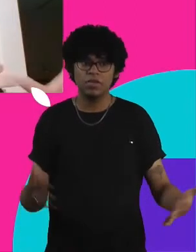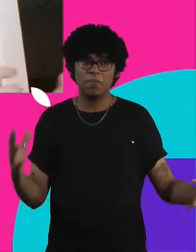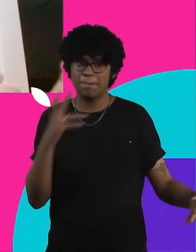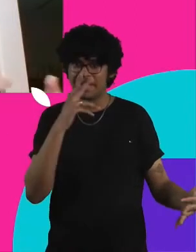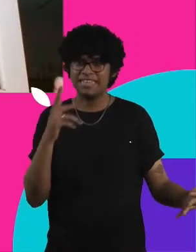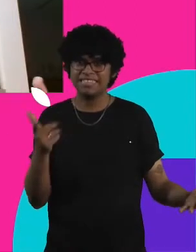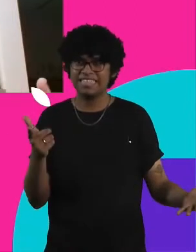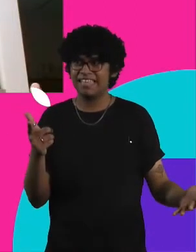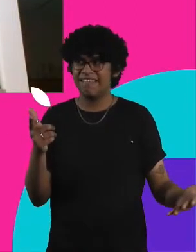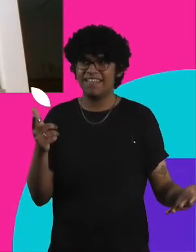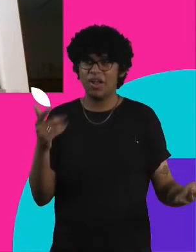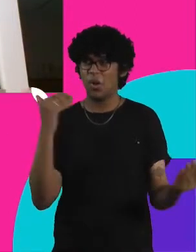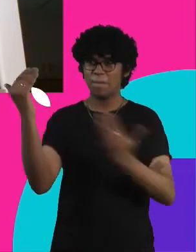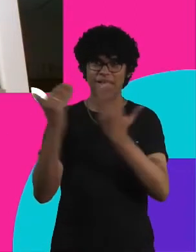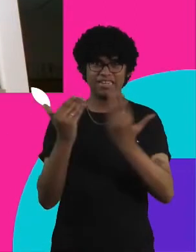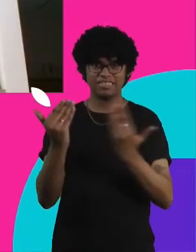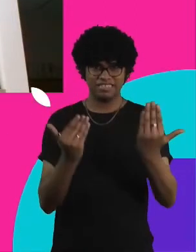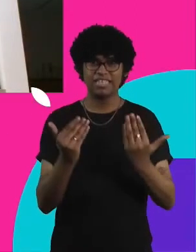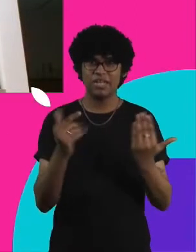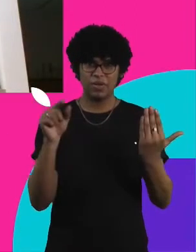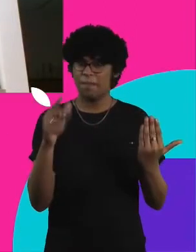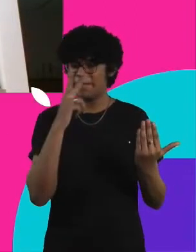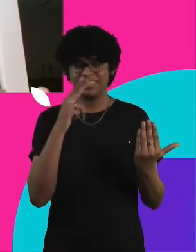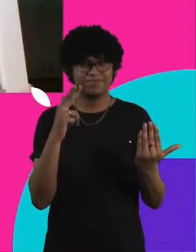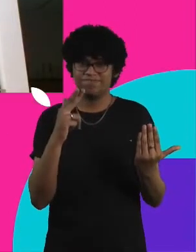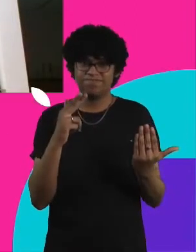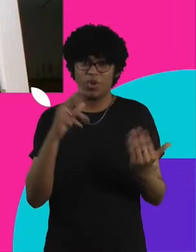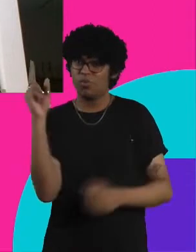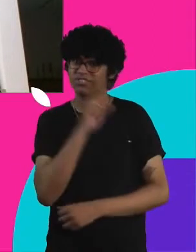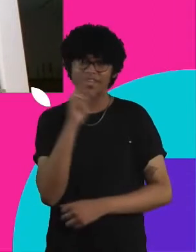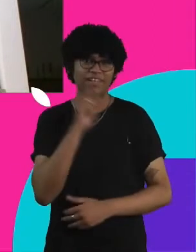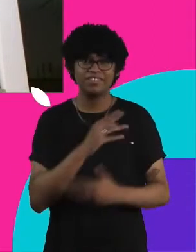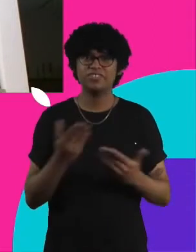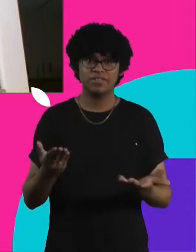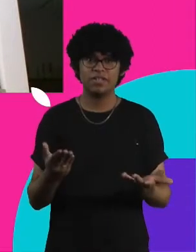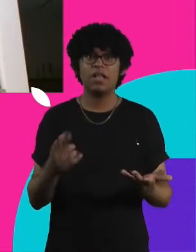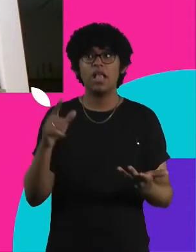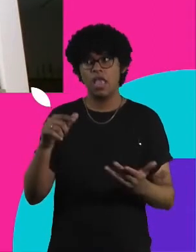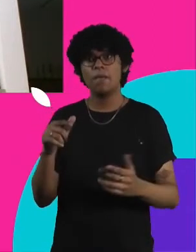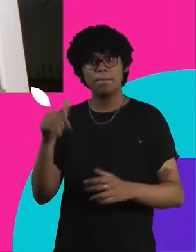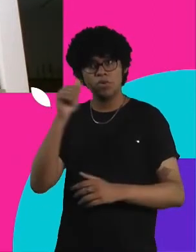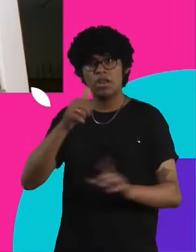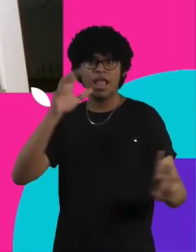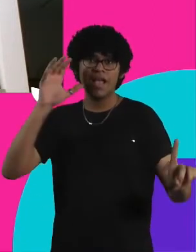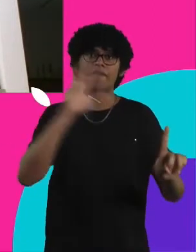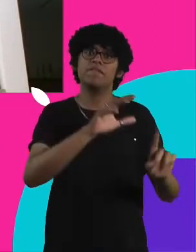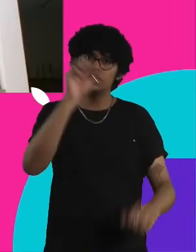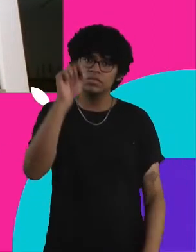fosse quase uma bomba relógio, essa combinação fez com que as mulheres fossem realmente as mais afetadas.